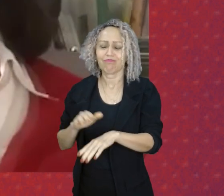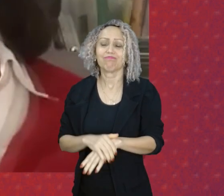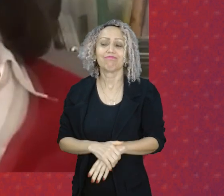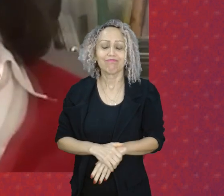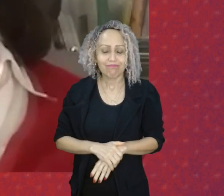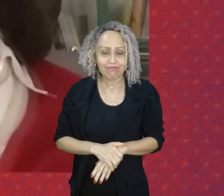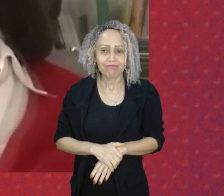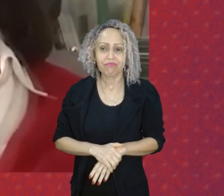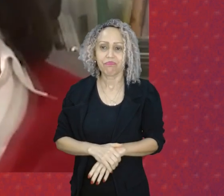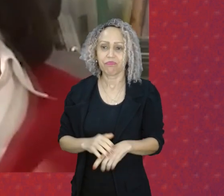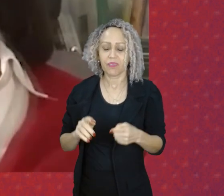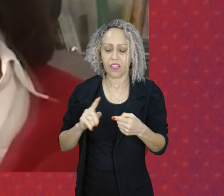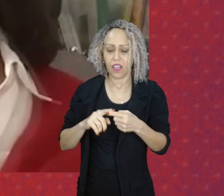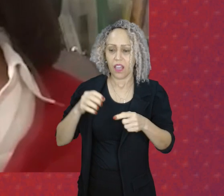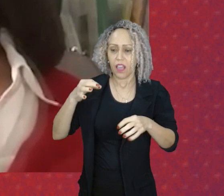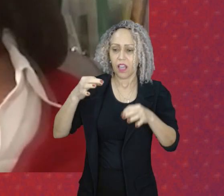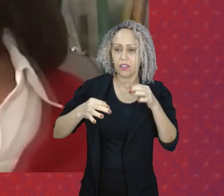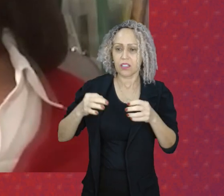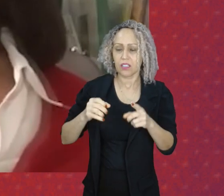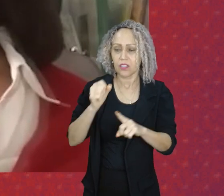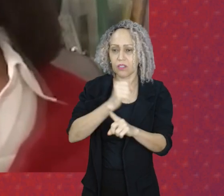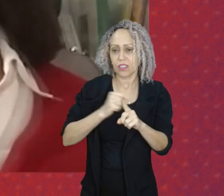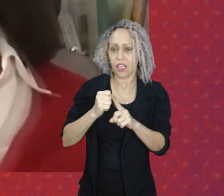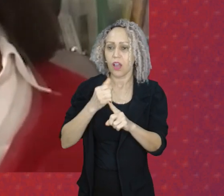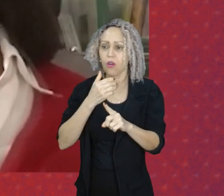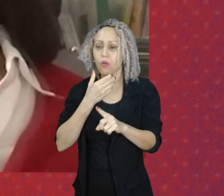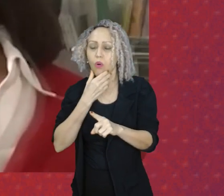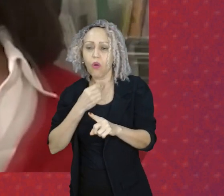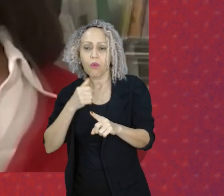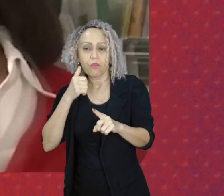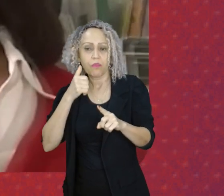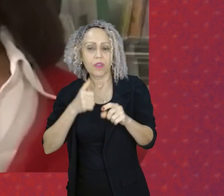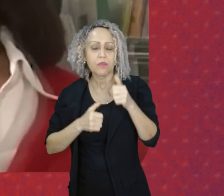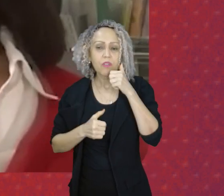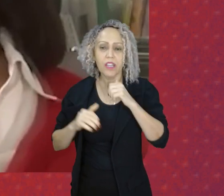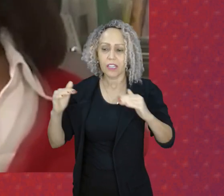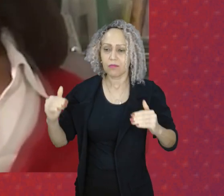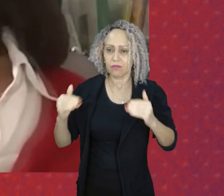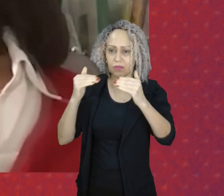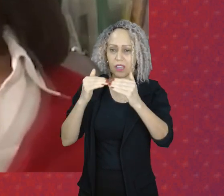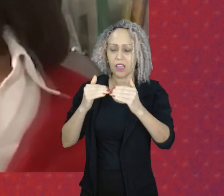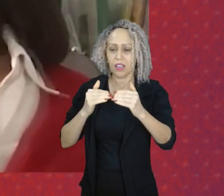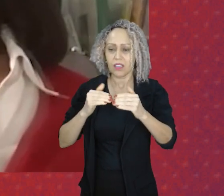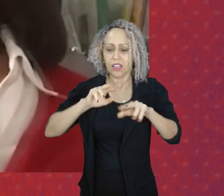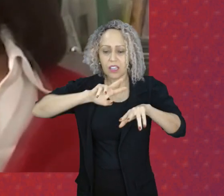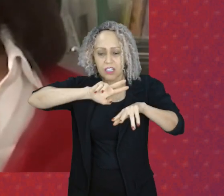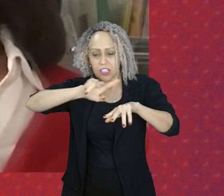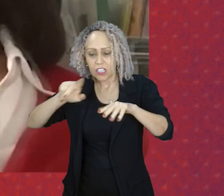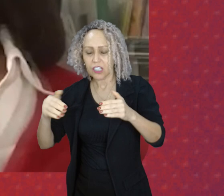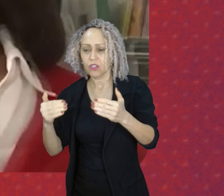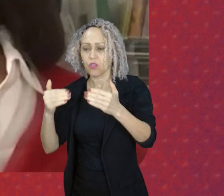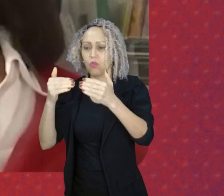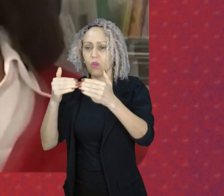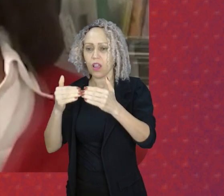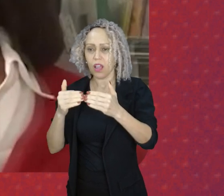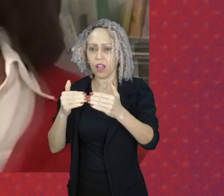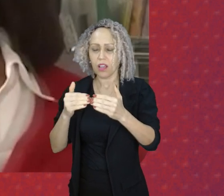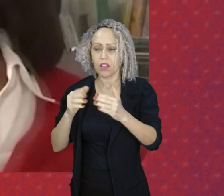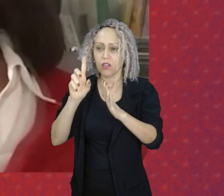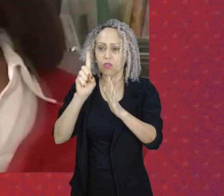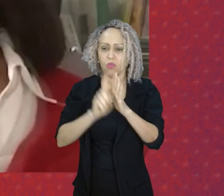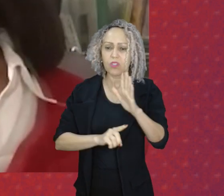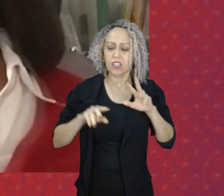justiça social, a igualdade entre homens e mulheres, a igualdade de gênero, os